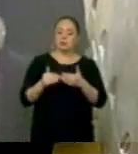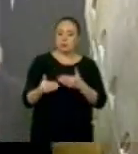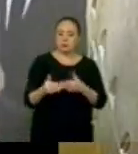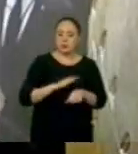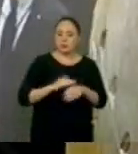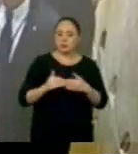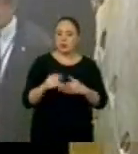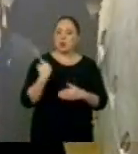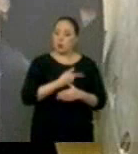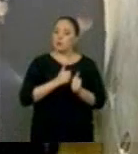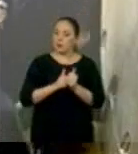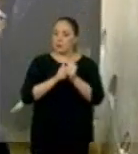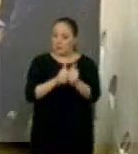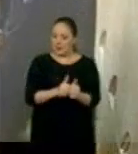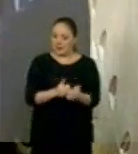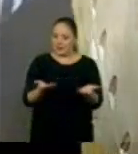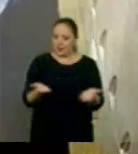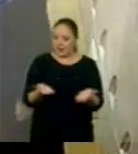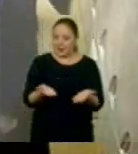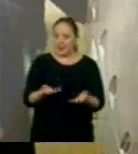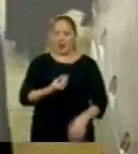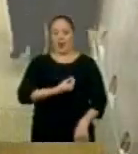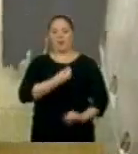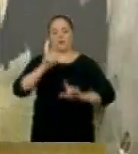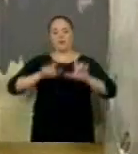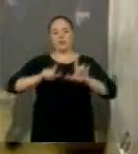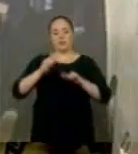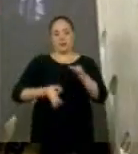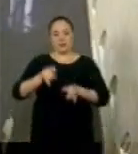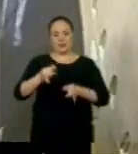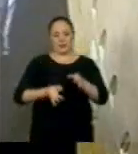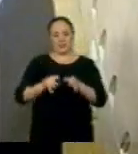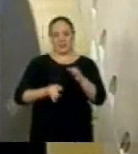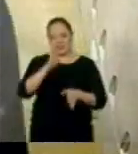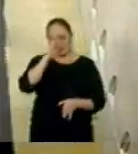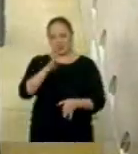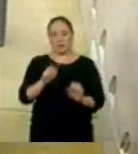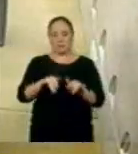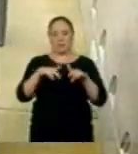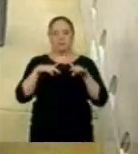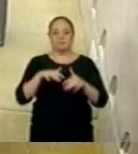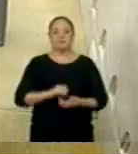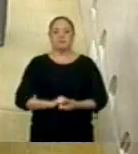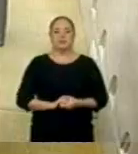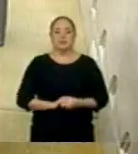nós estaremos acompanhando a partir de agora, ao vivo na TV Justiça, direto do plenário.